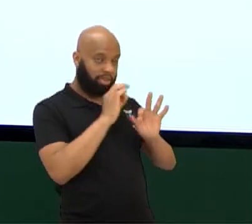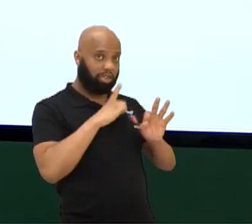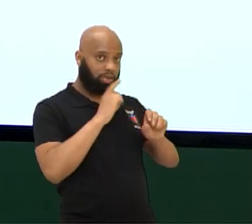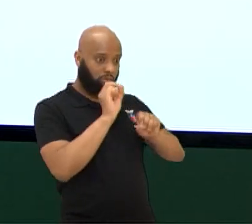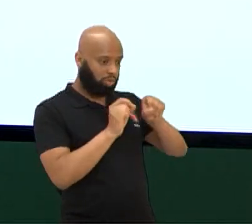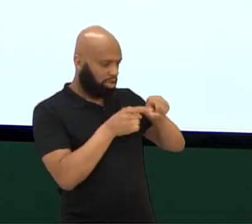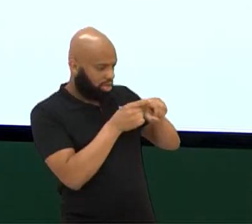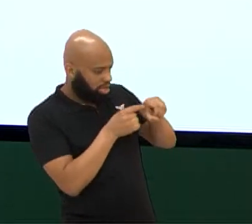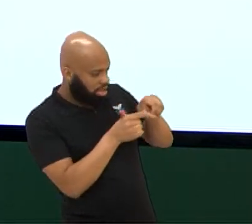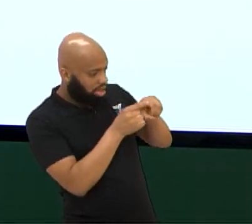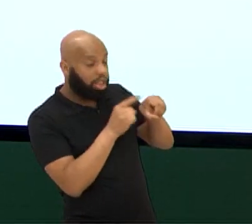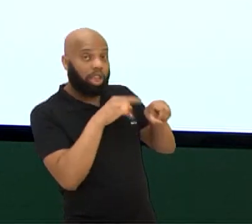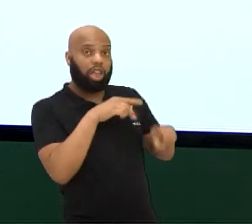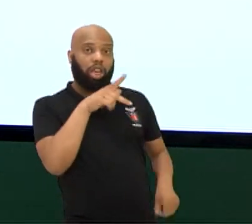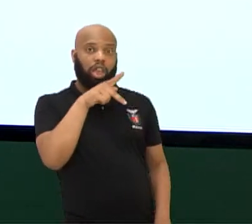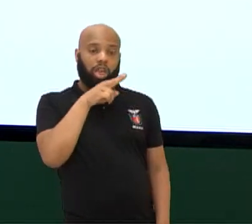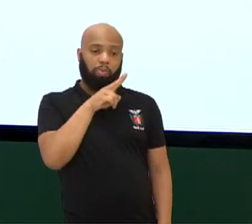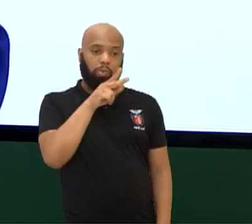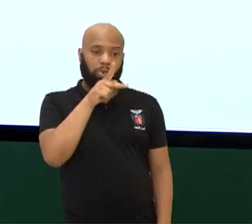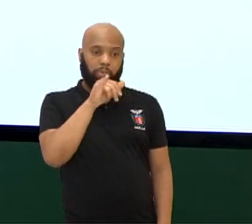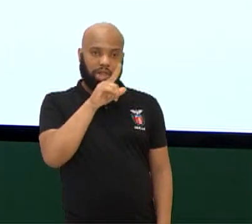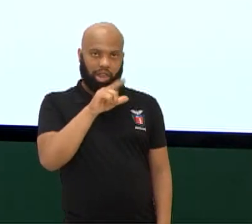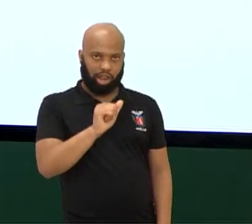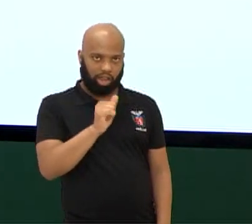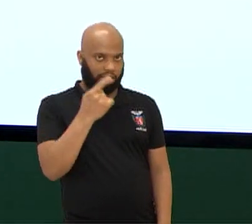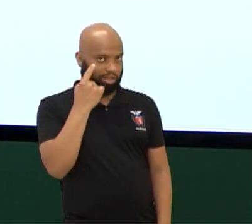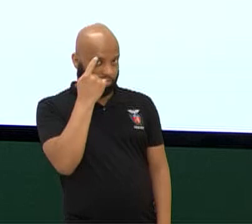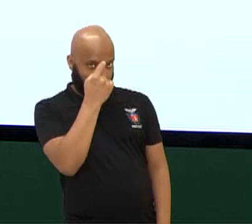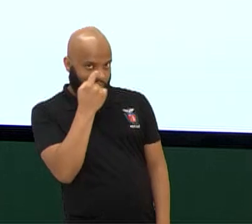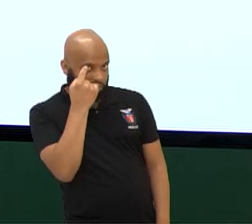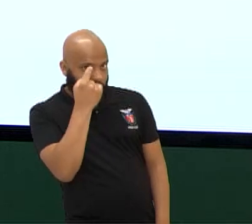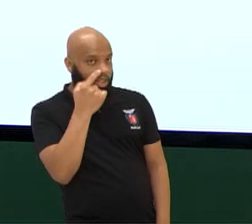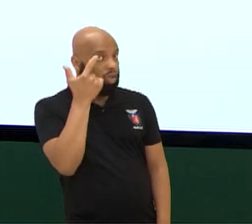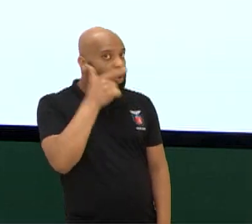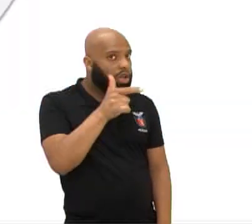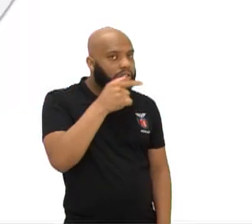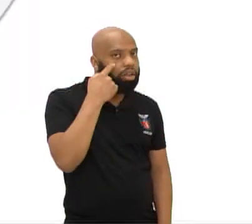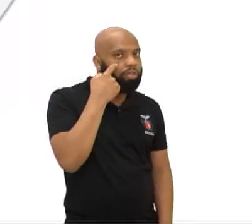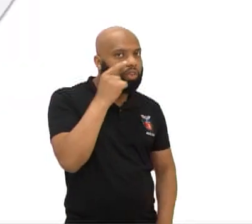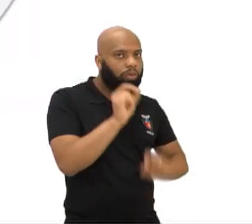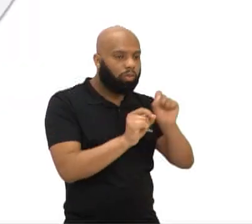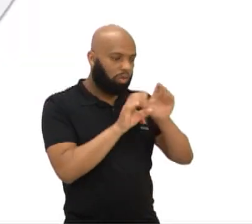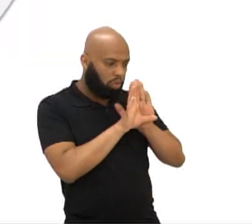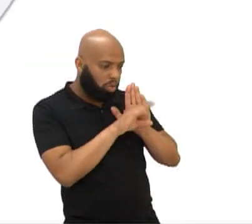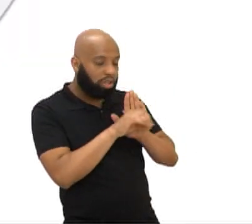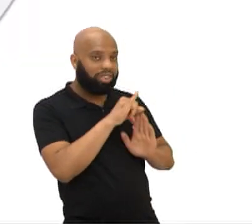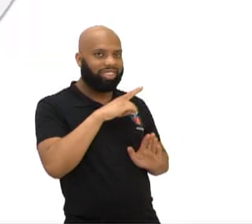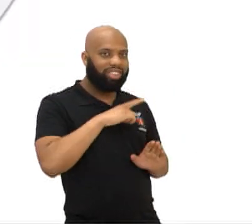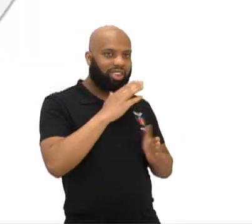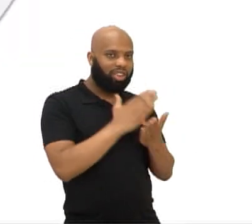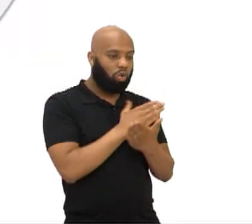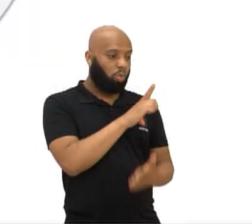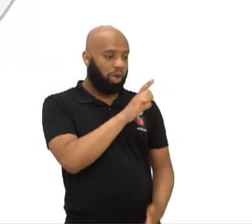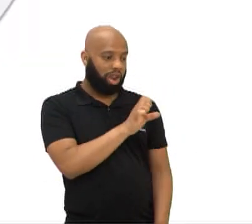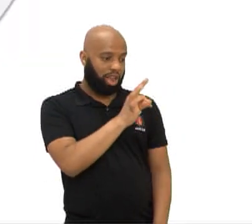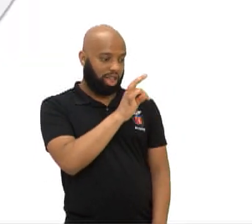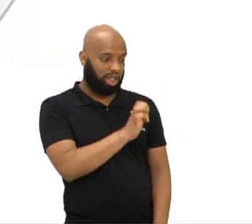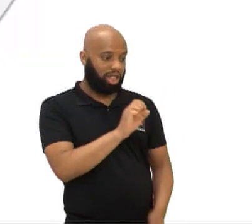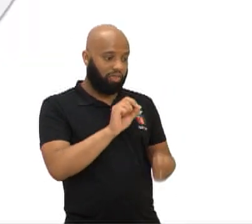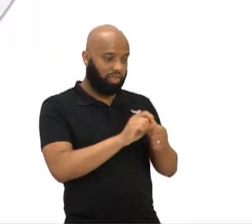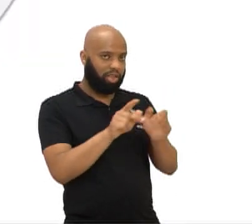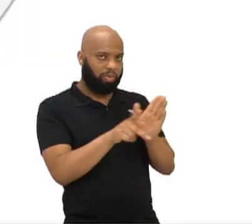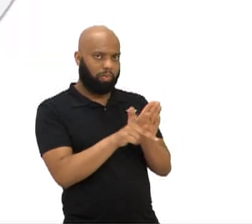pupila. Entretanto, você tem um sistema ali que você consegue estar verificando os conceitos. Quando você tem uma lente que ela se projeta